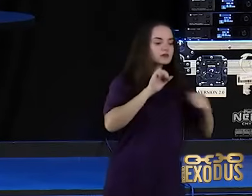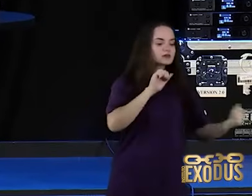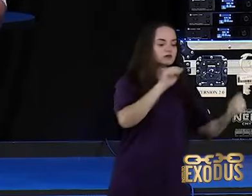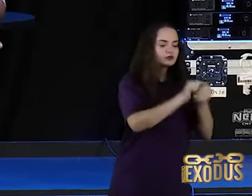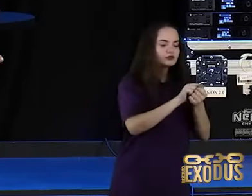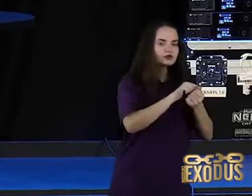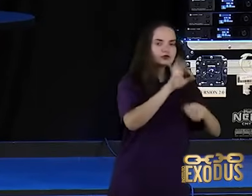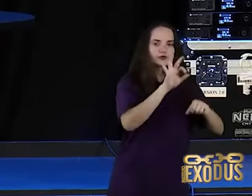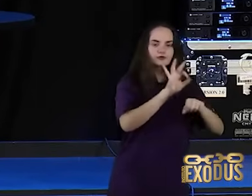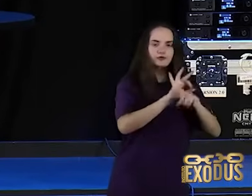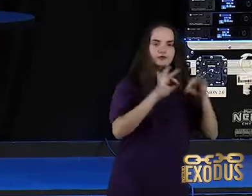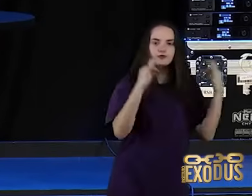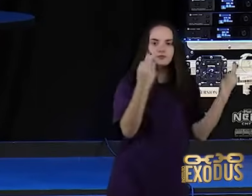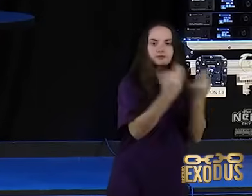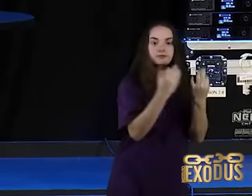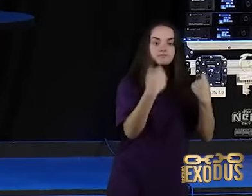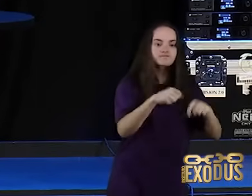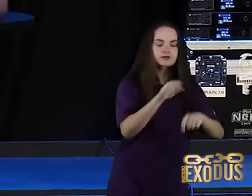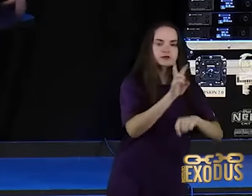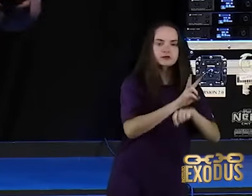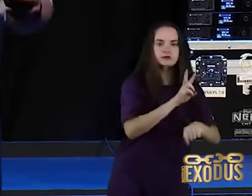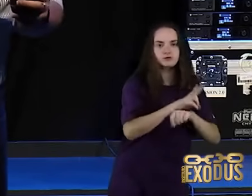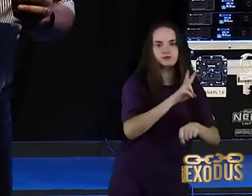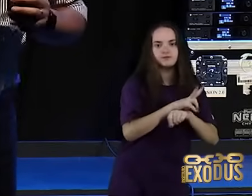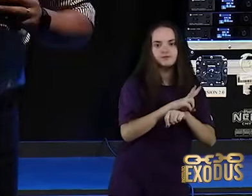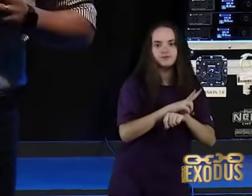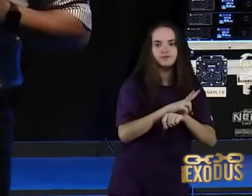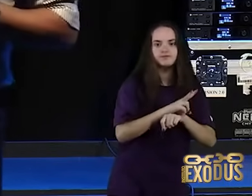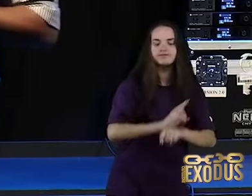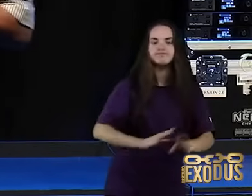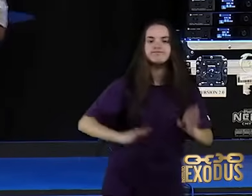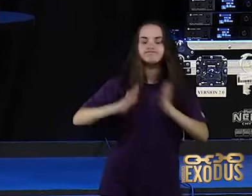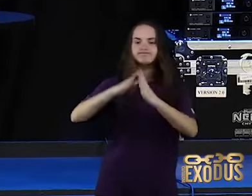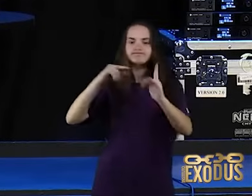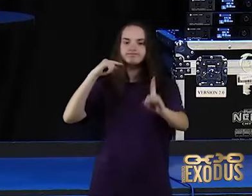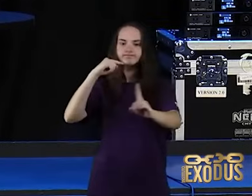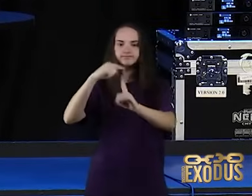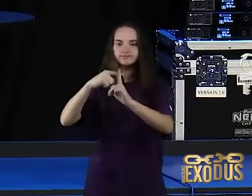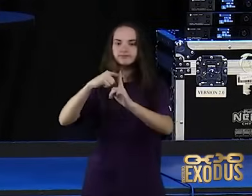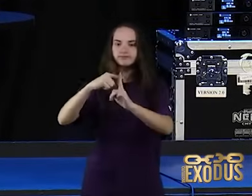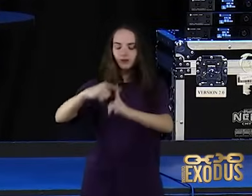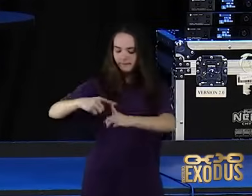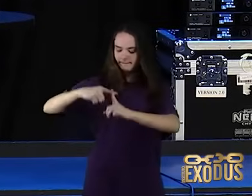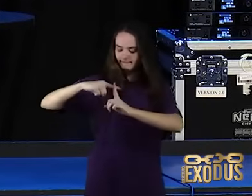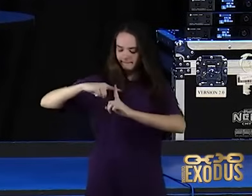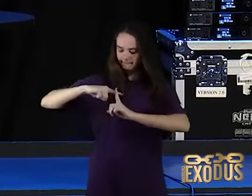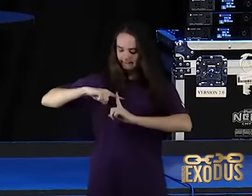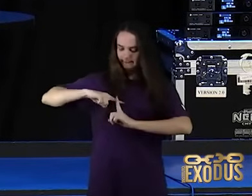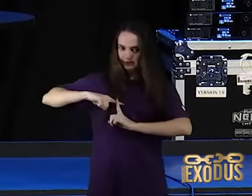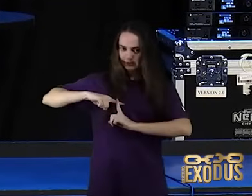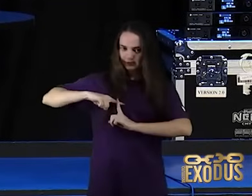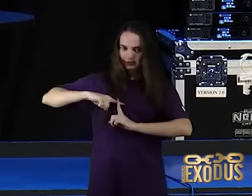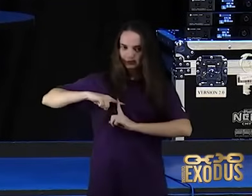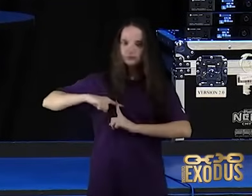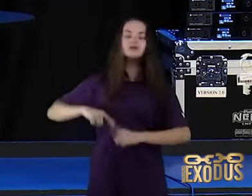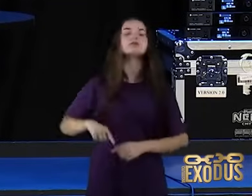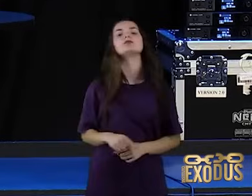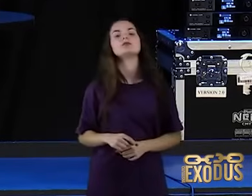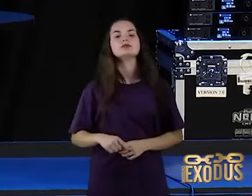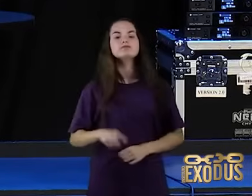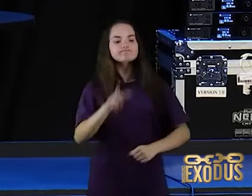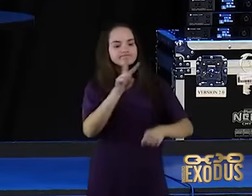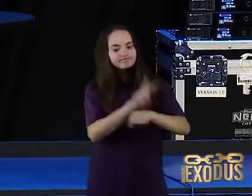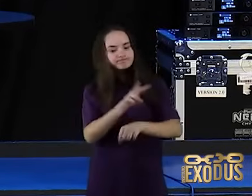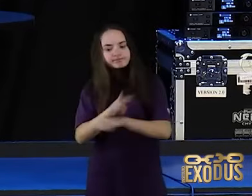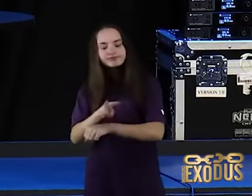você precisa investir a igreja Bom Retiro Pensa numa igreja que investe nos